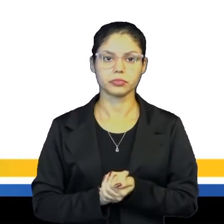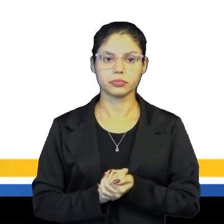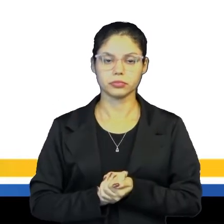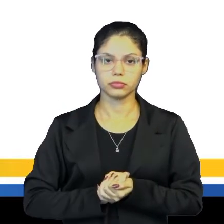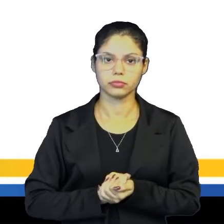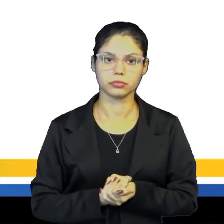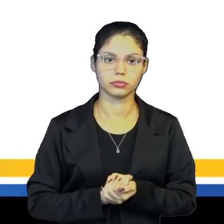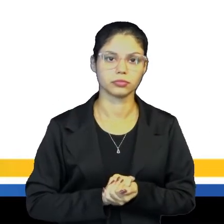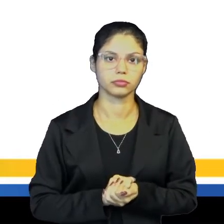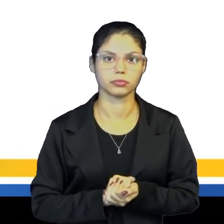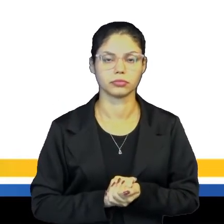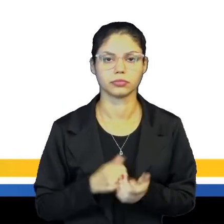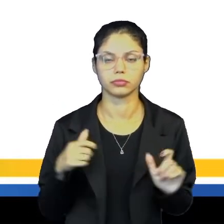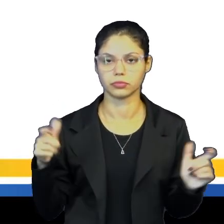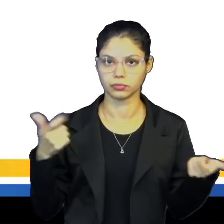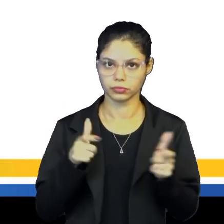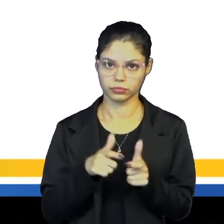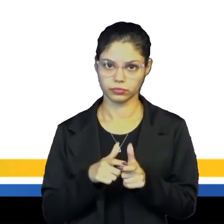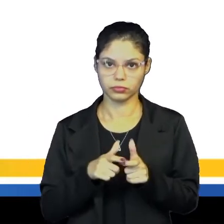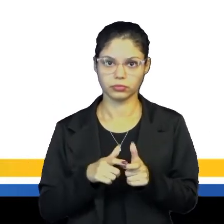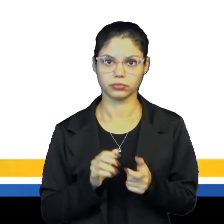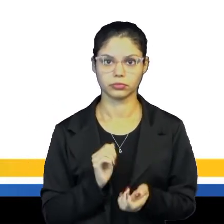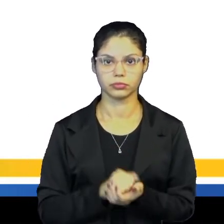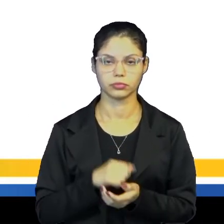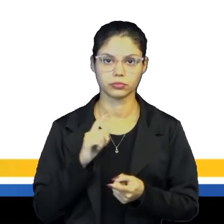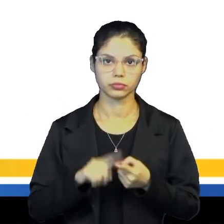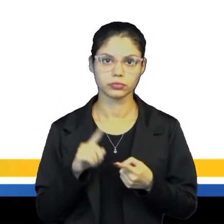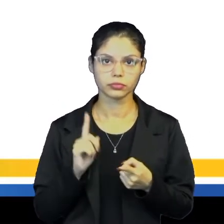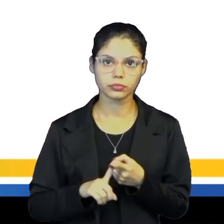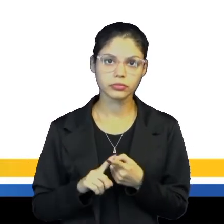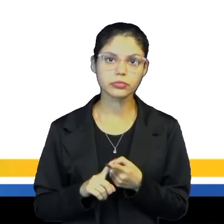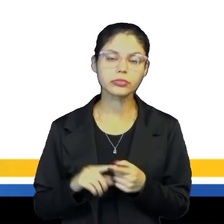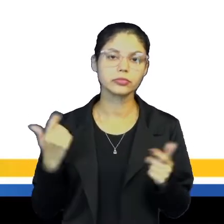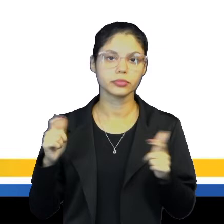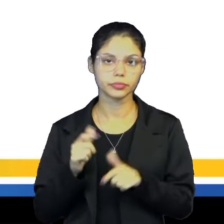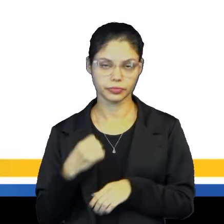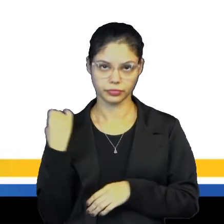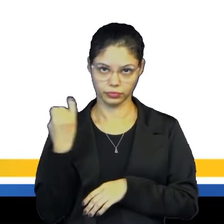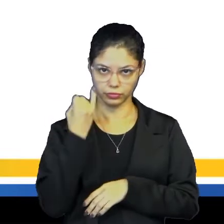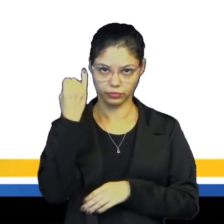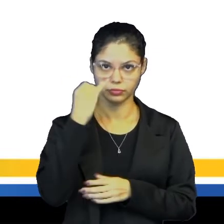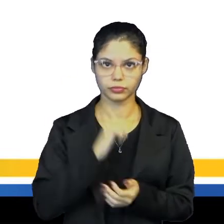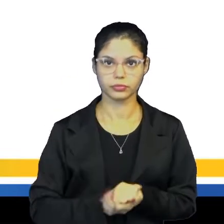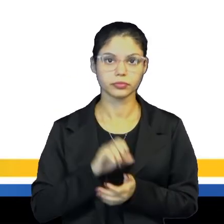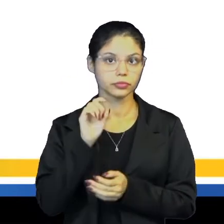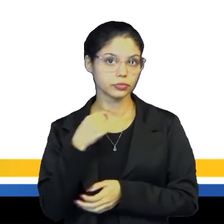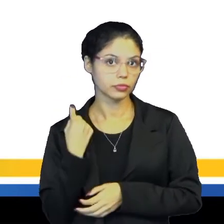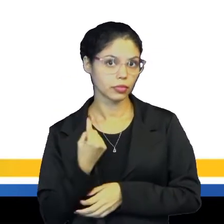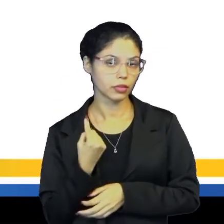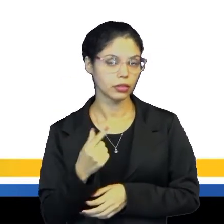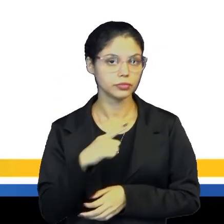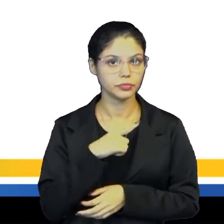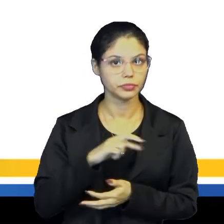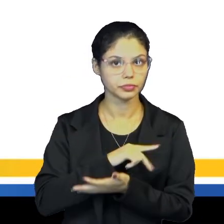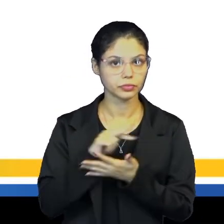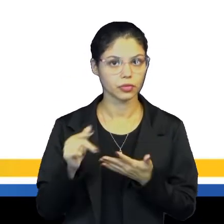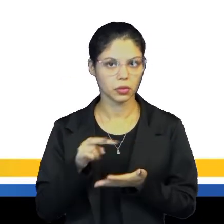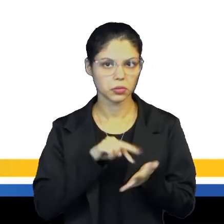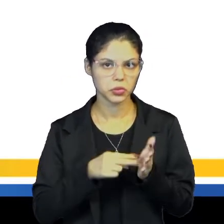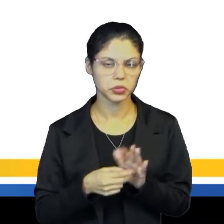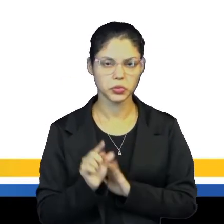Não é menos importante, não é porque ele é o ponto que ele é menos importante. Sozinho ele tem